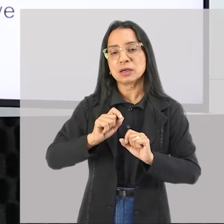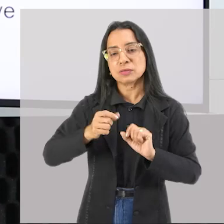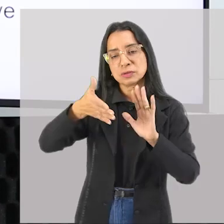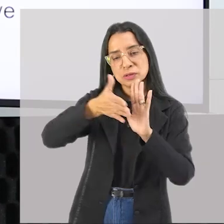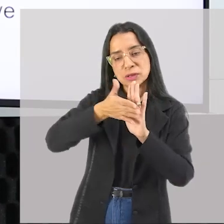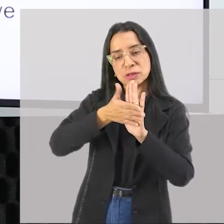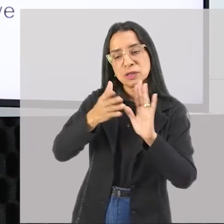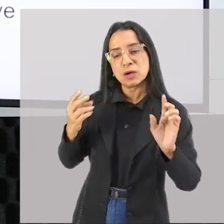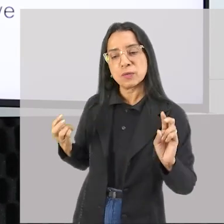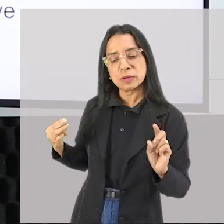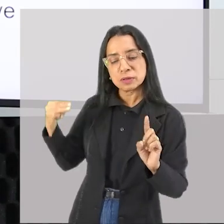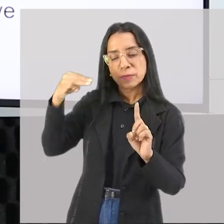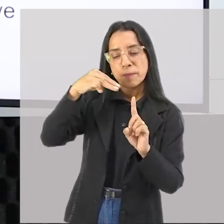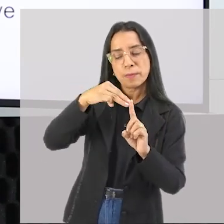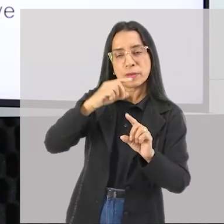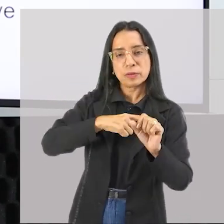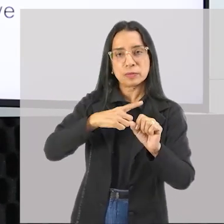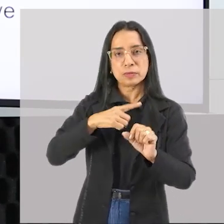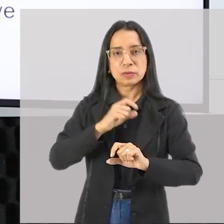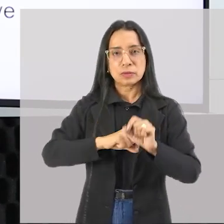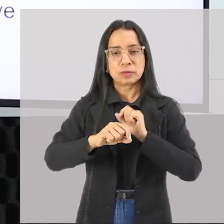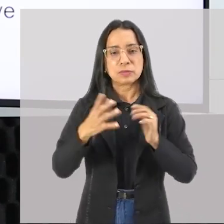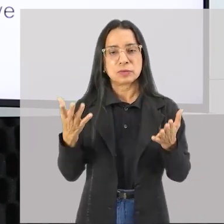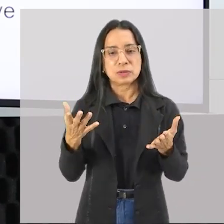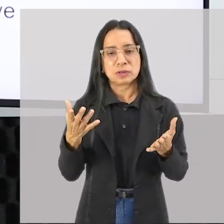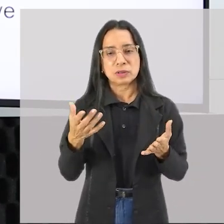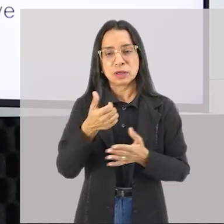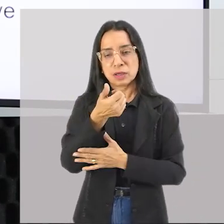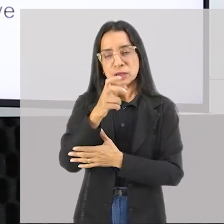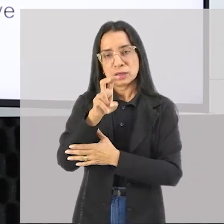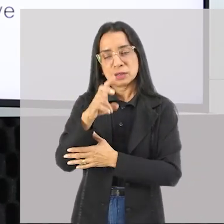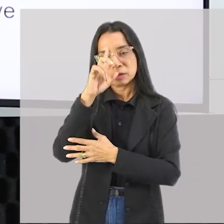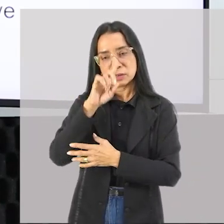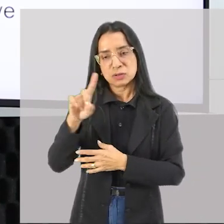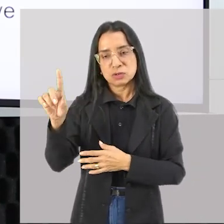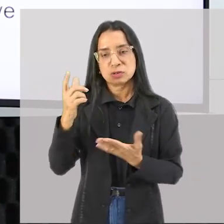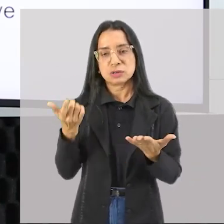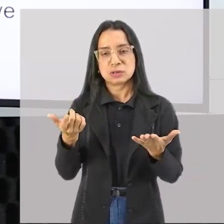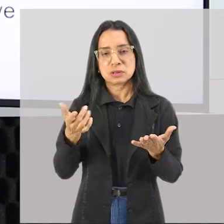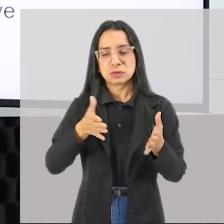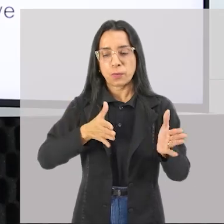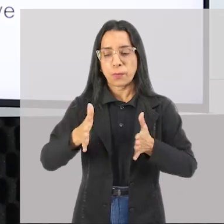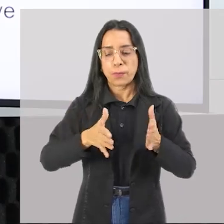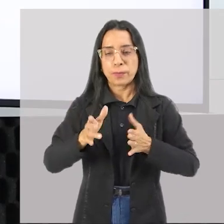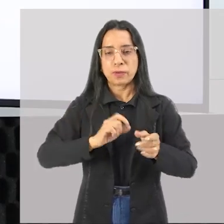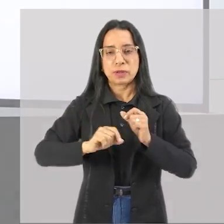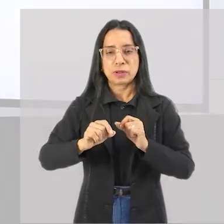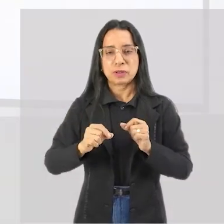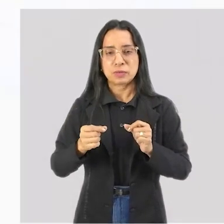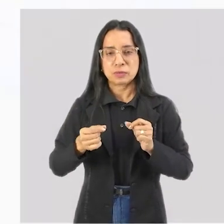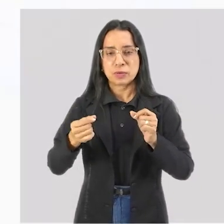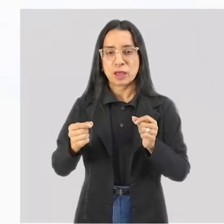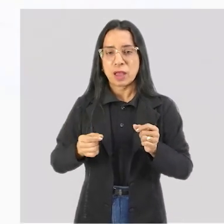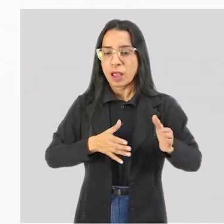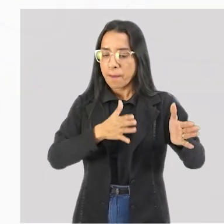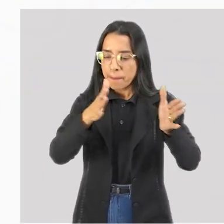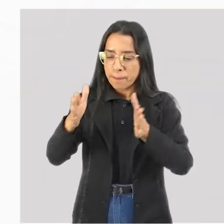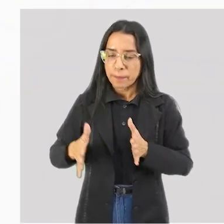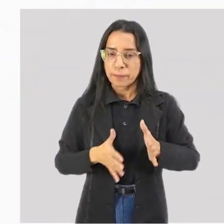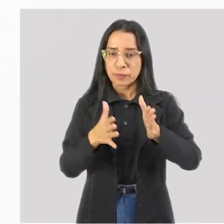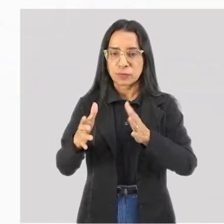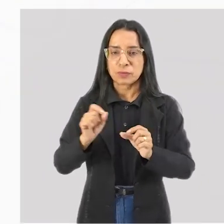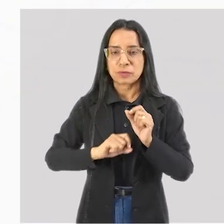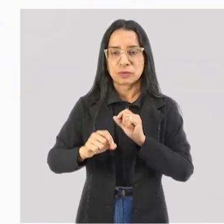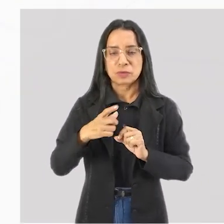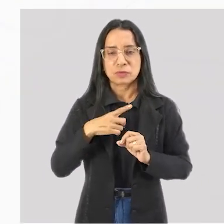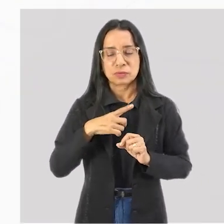as metas para ter uma quinzena ou um período produtivo. Então, ali